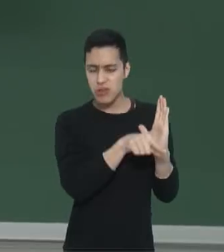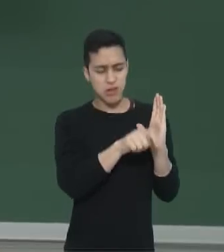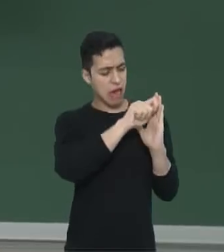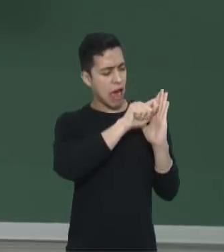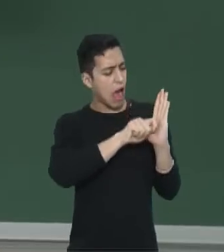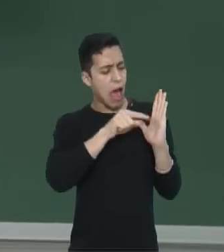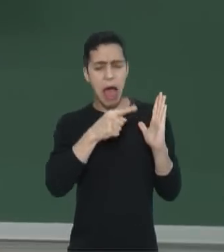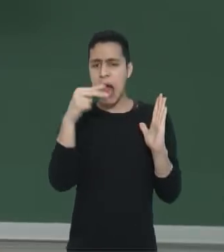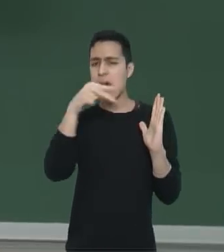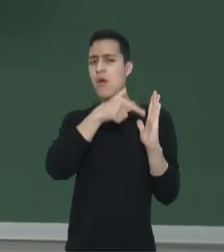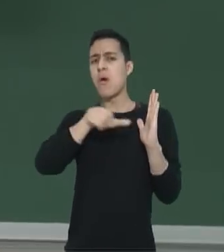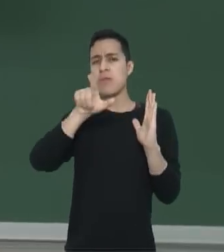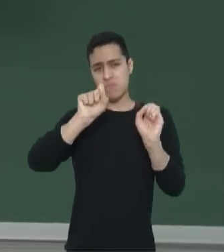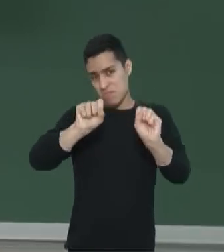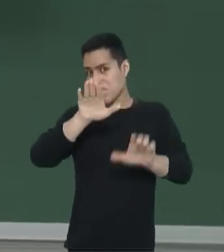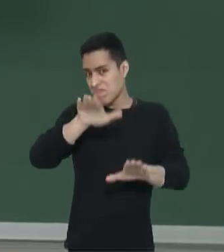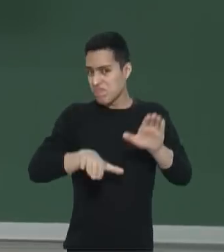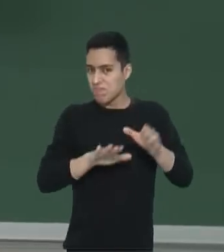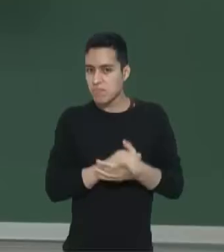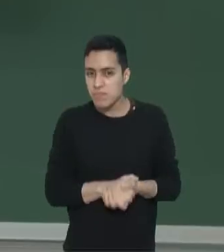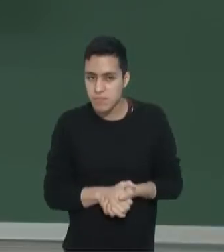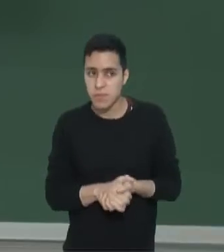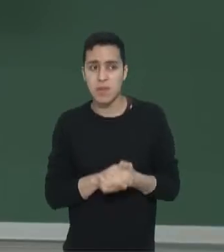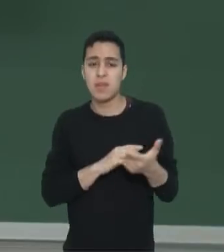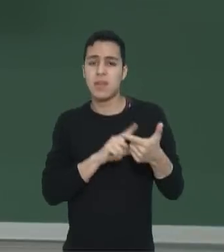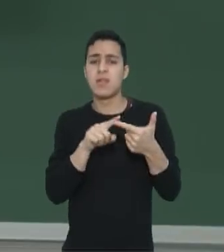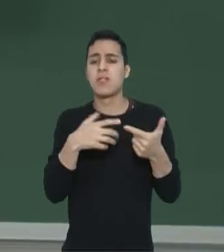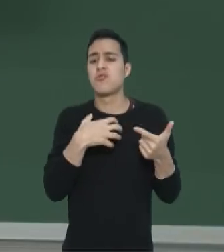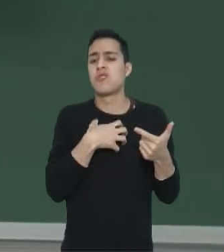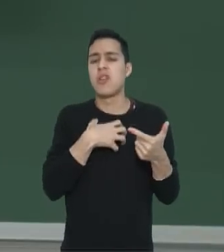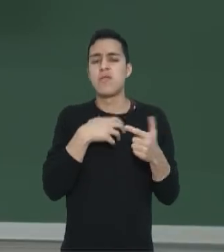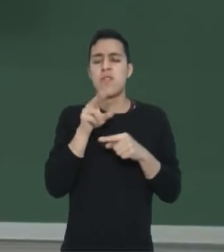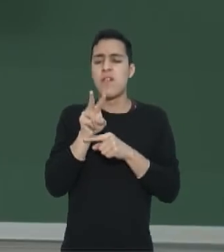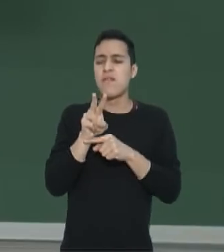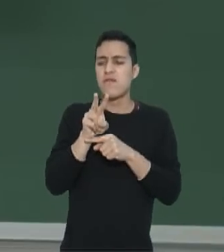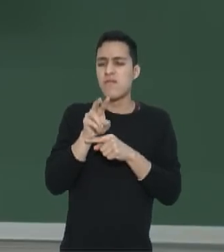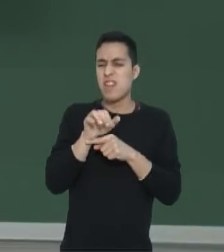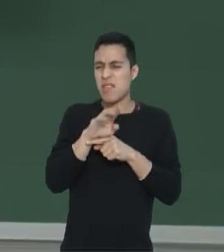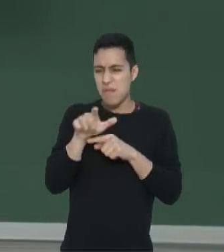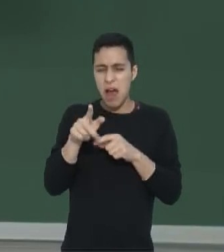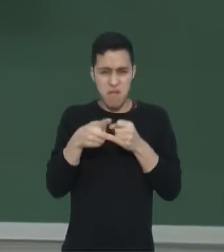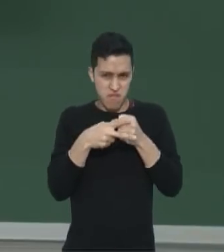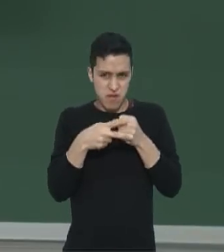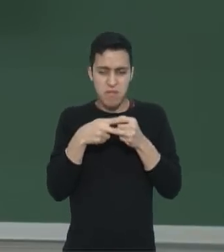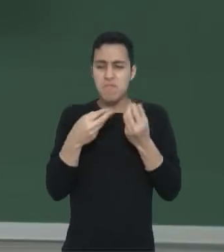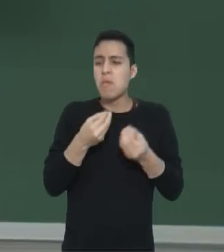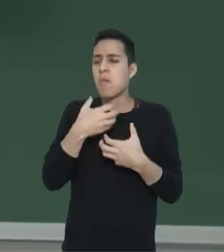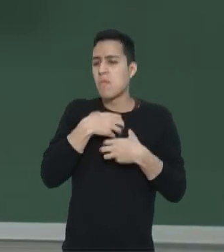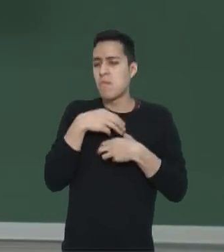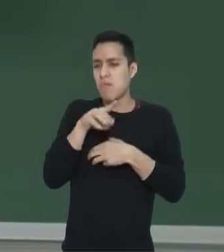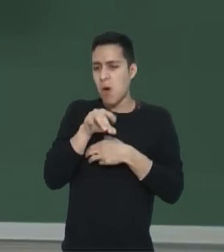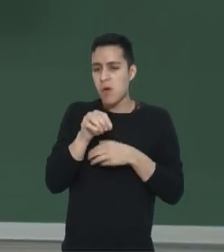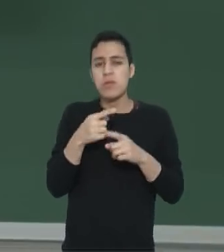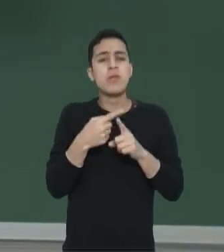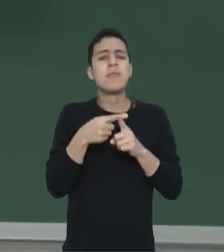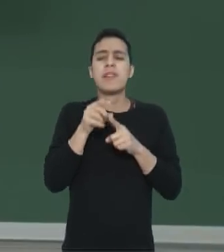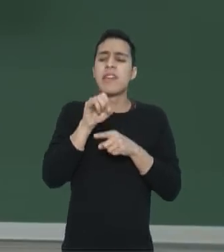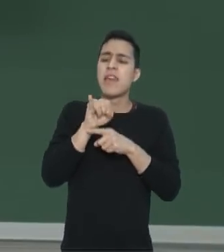em específica. Temos a questão dos modos verbais. O modo infinitivo é para prescrever